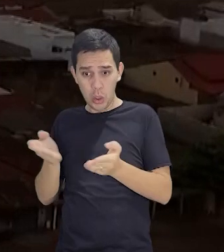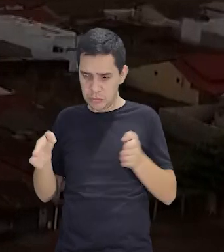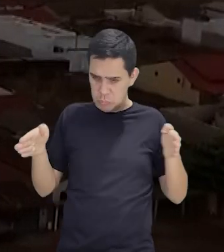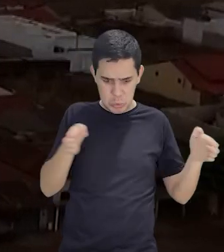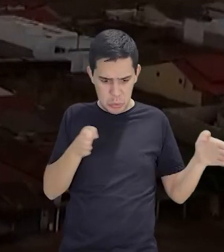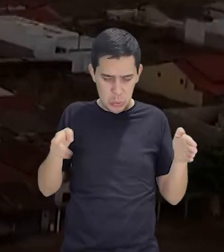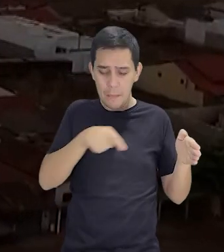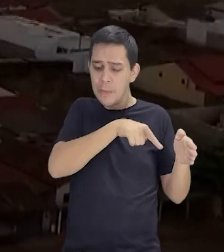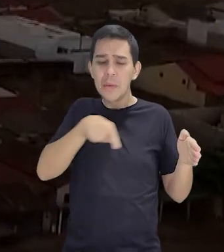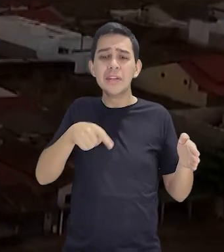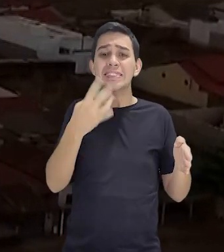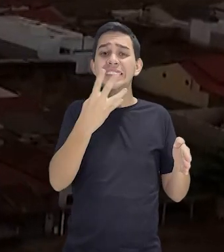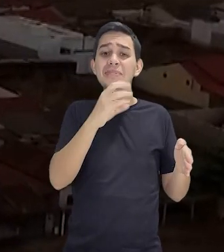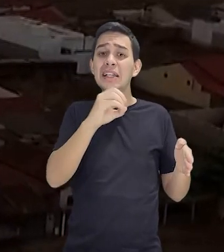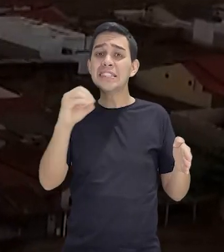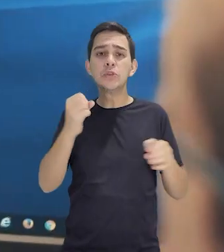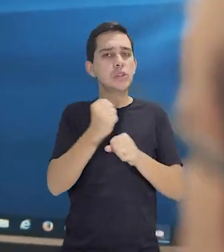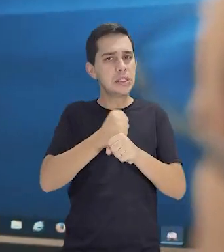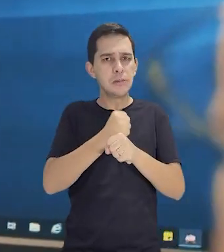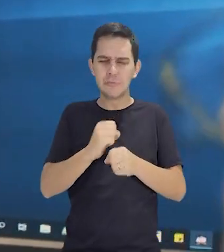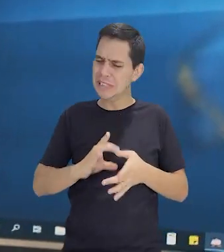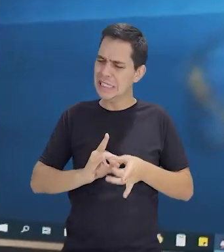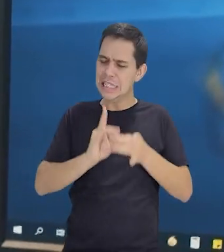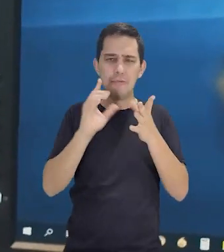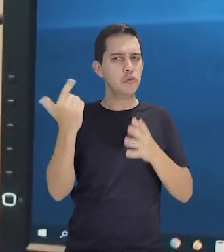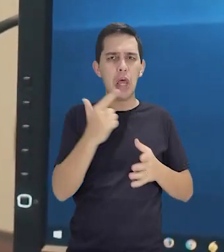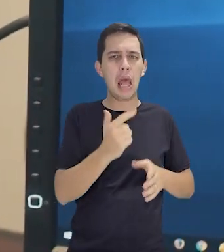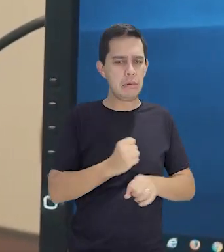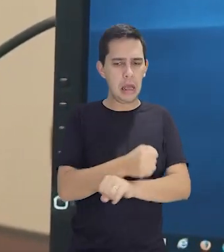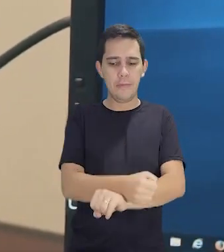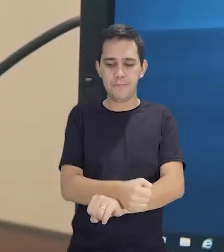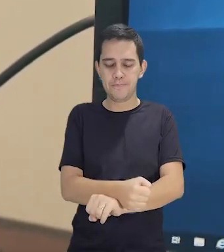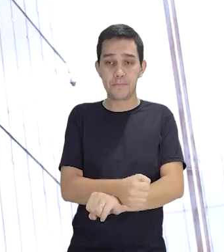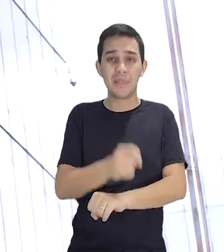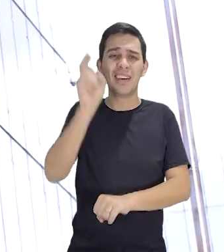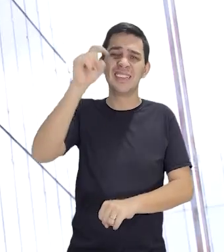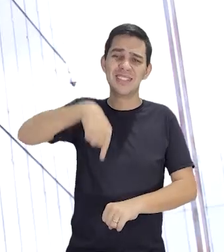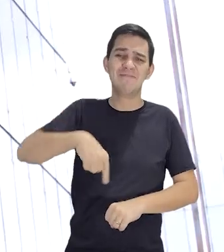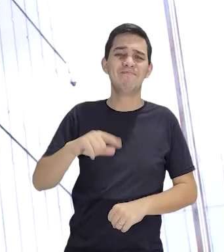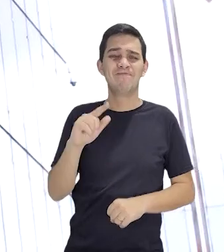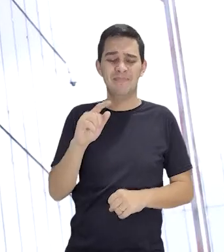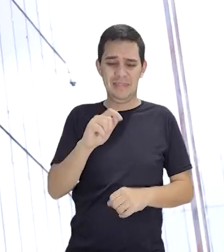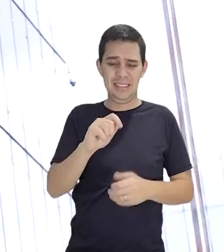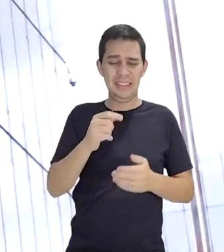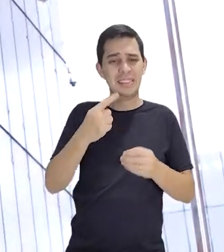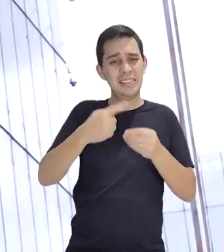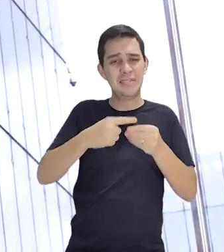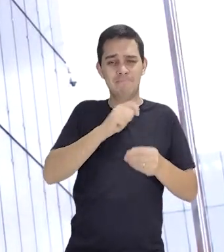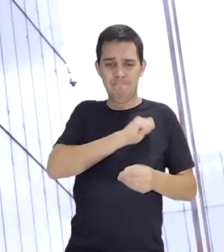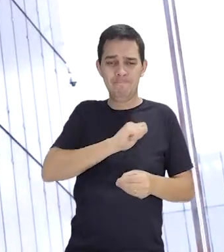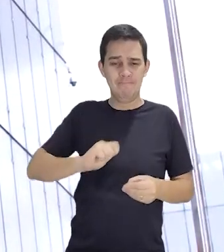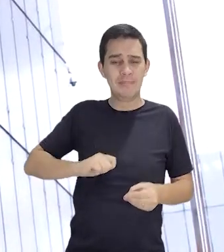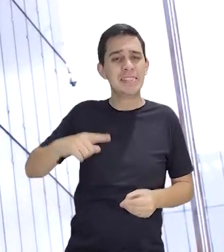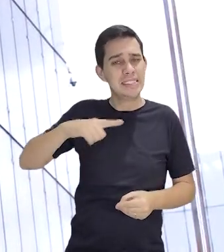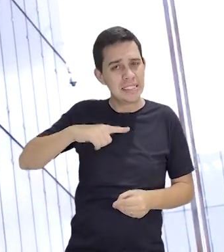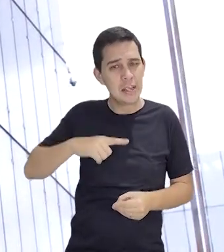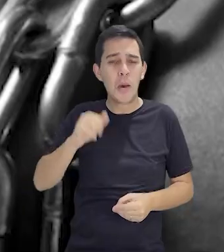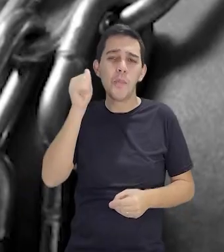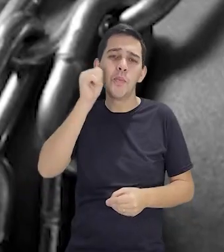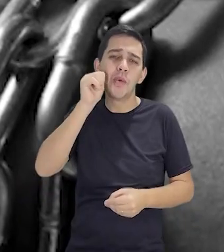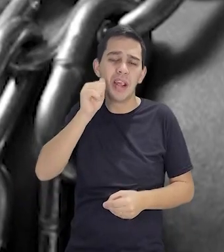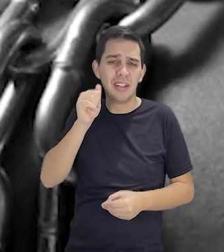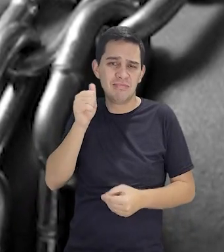Aqui em Goiás, na cidade de Anápolis, auditores fiscais do trabalho encontraram uma senhora que há mais de 30